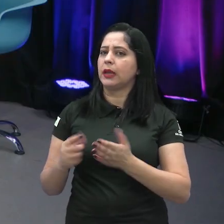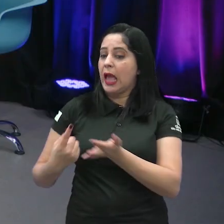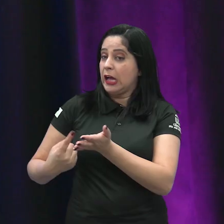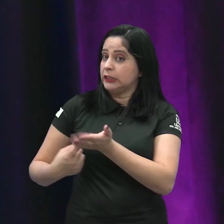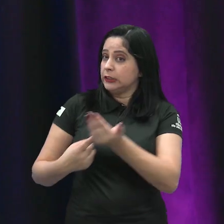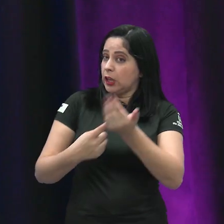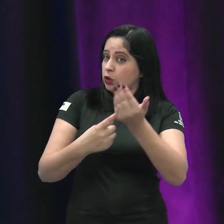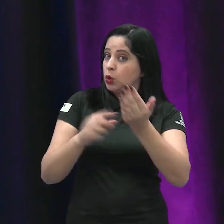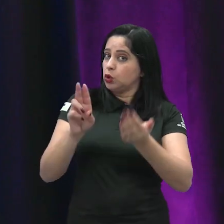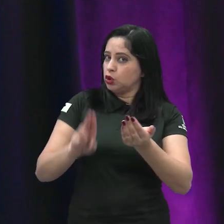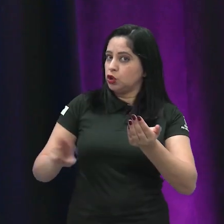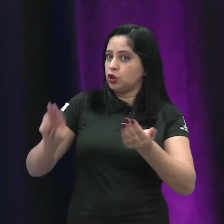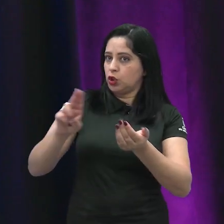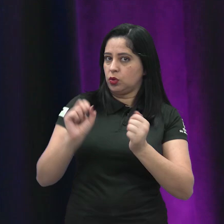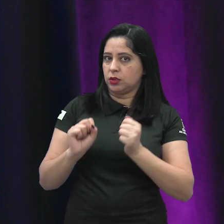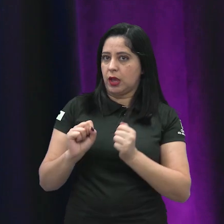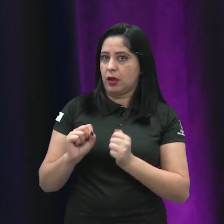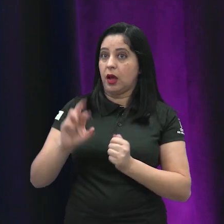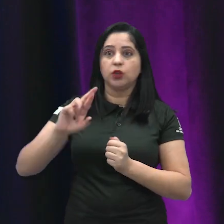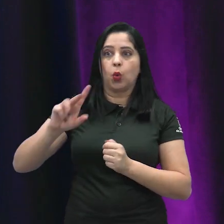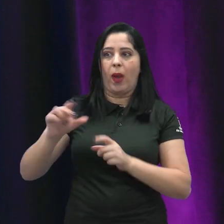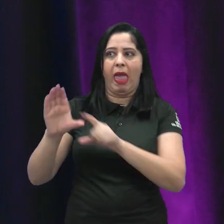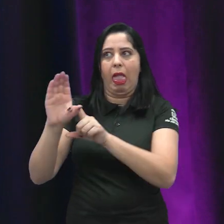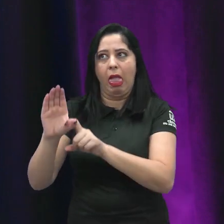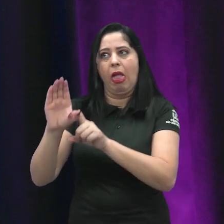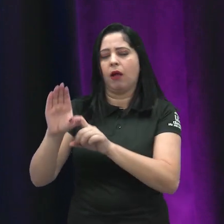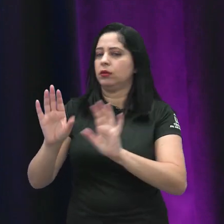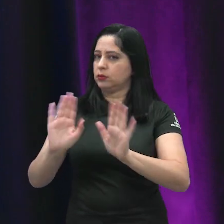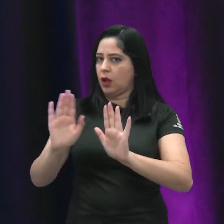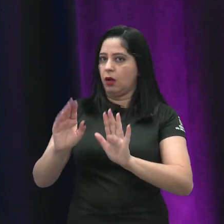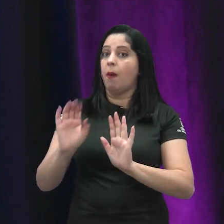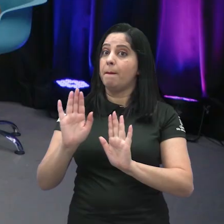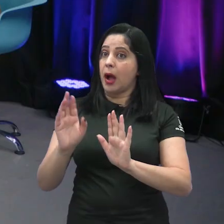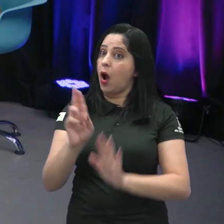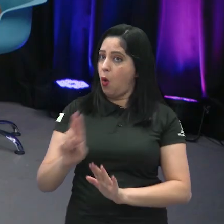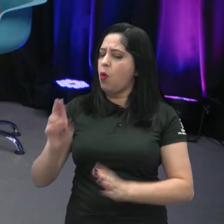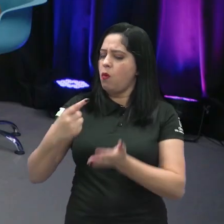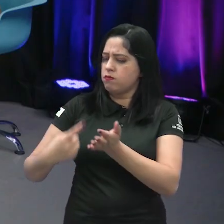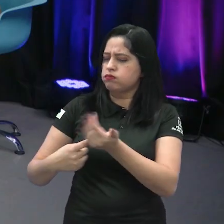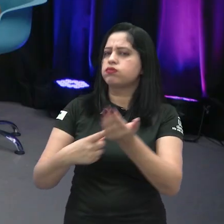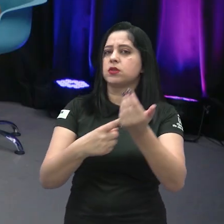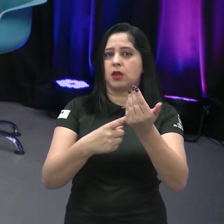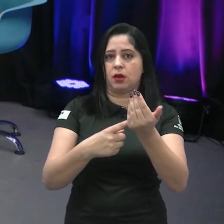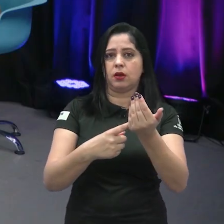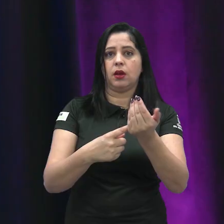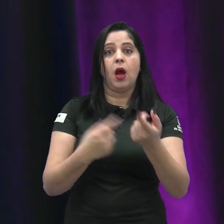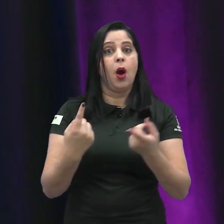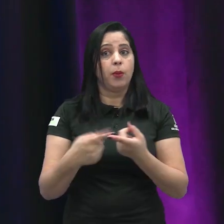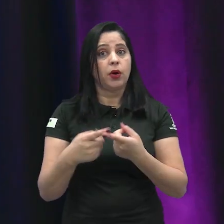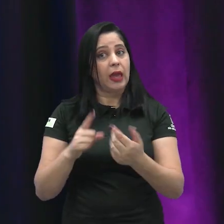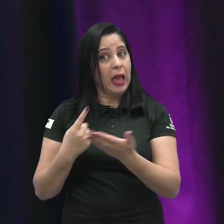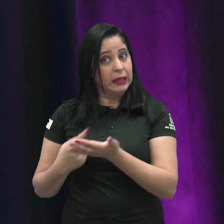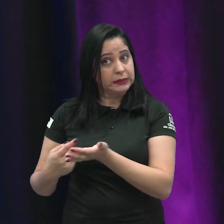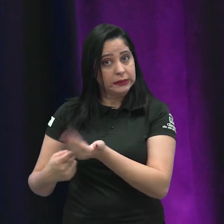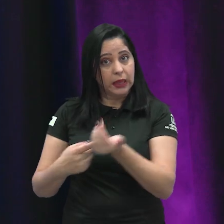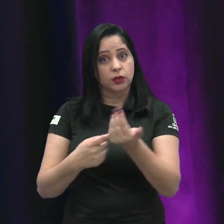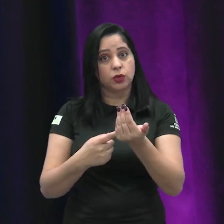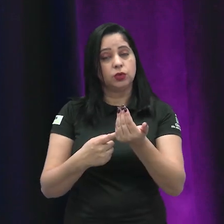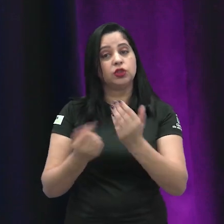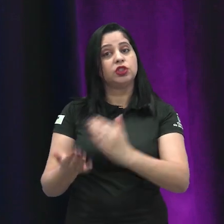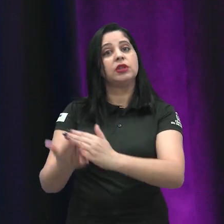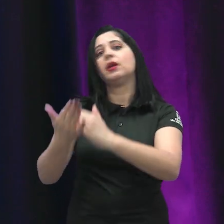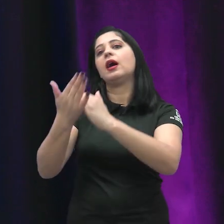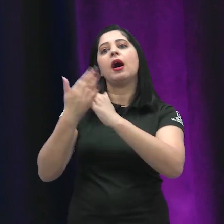a tecnologia ao nosso favor, Sim. né? E a gente não ser refém dela, né? Não, com Hoje certeza. em dia, a tecnologia ela tem nos aproximado também